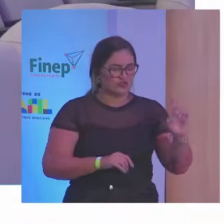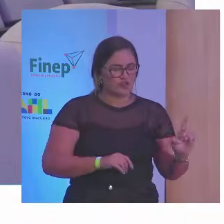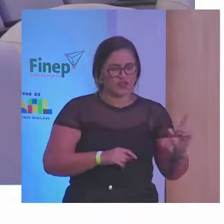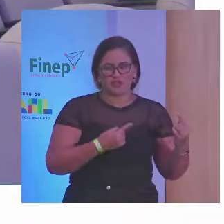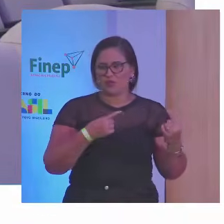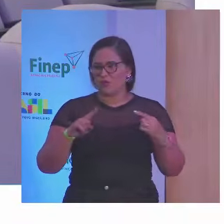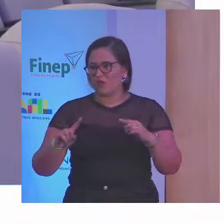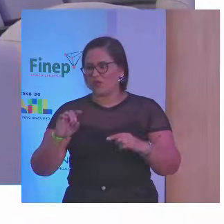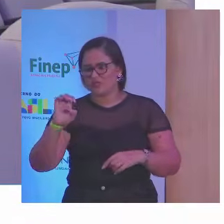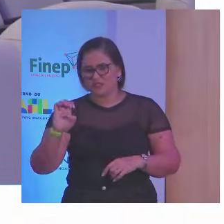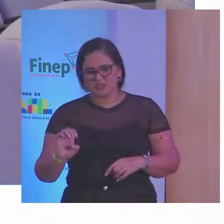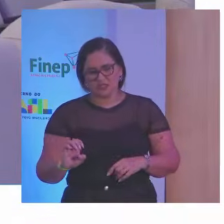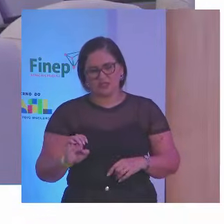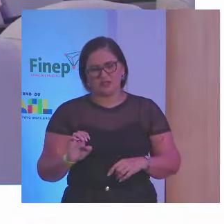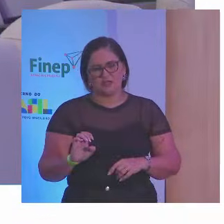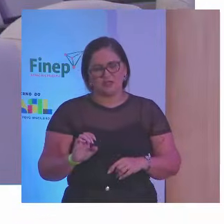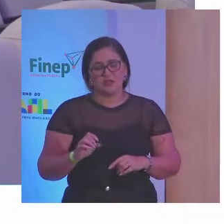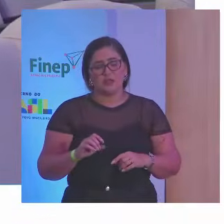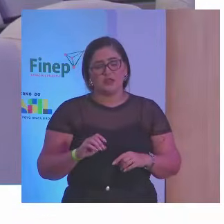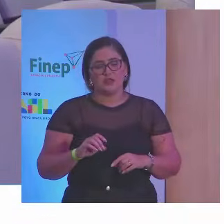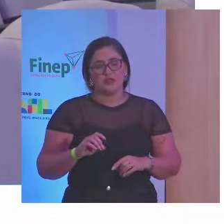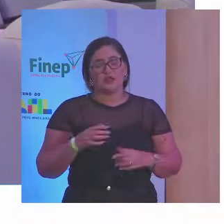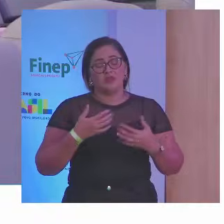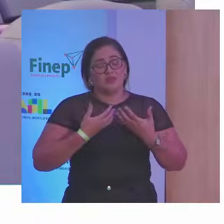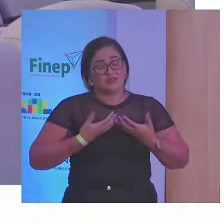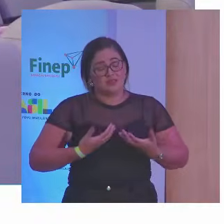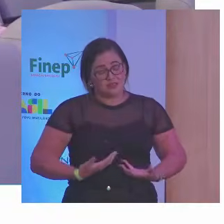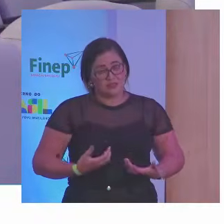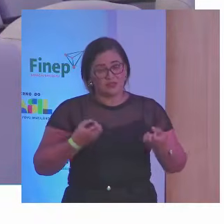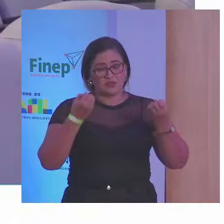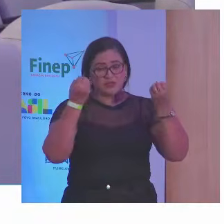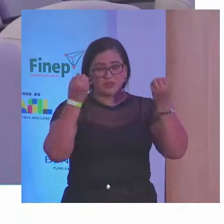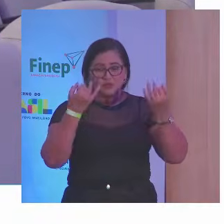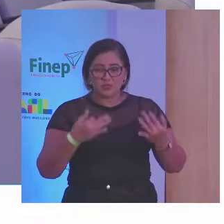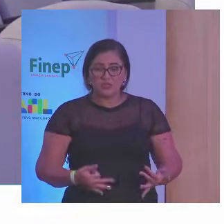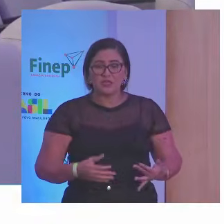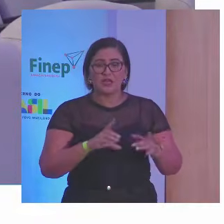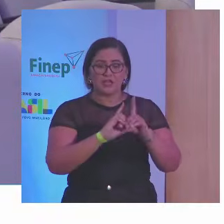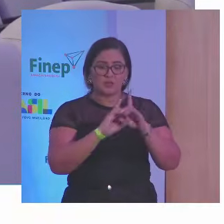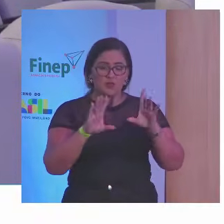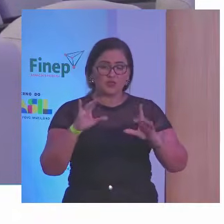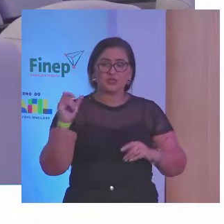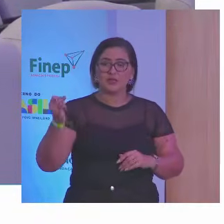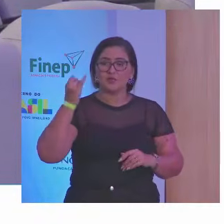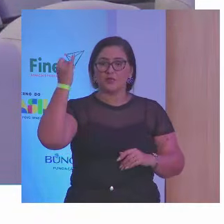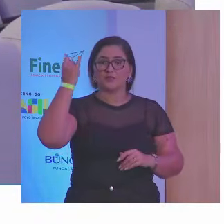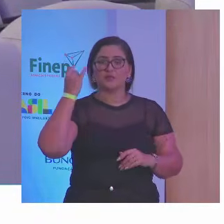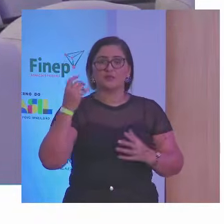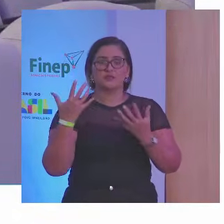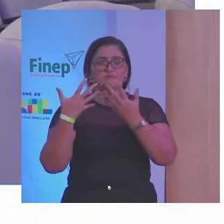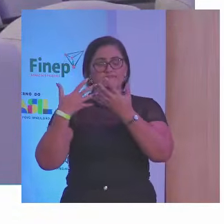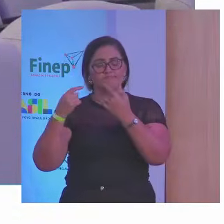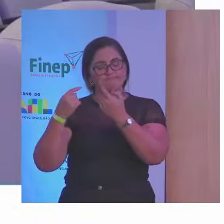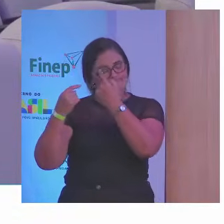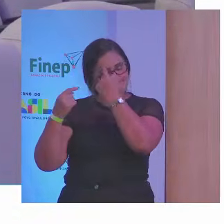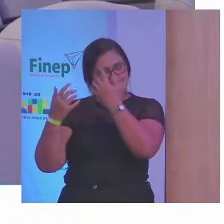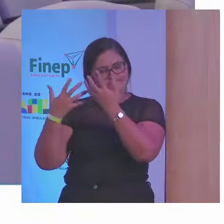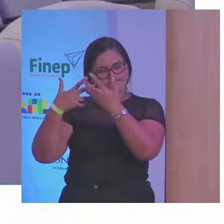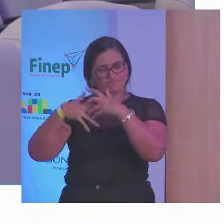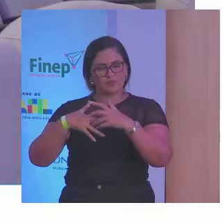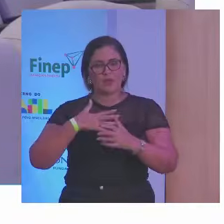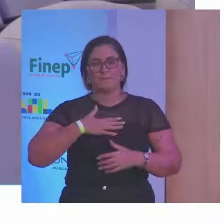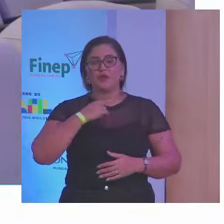esquerda, porque é cansativo ter que explicar que a democracia é importante. E, nesse sentido, a minha